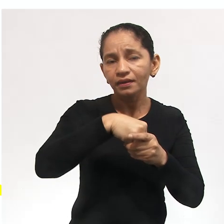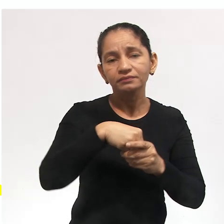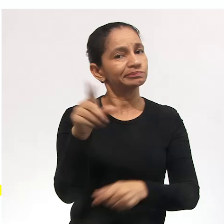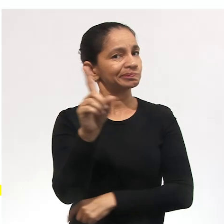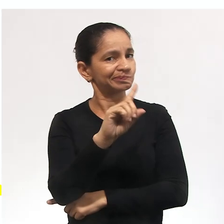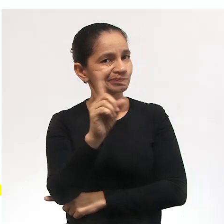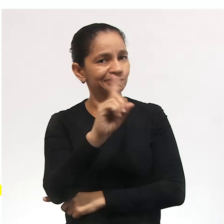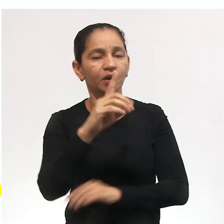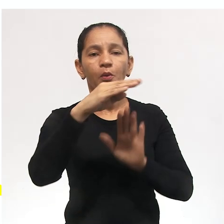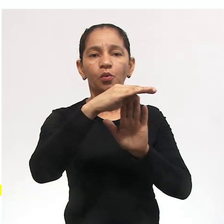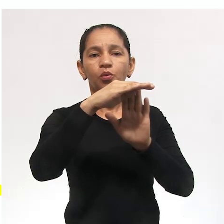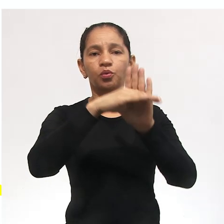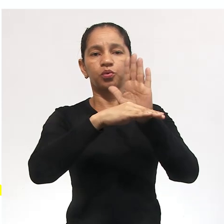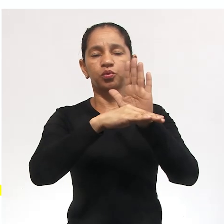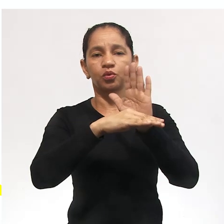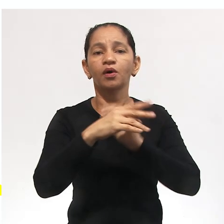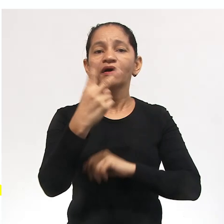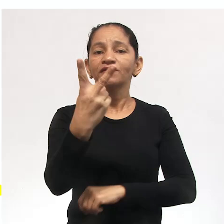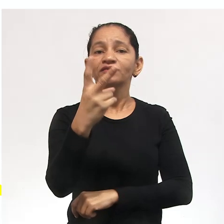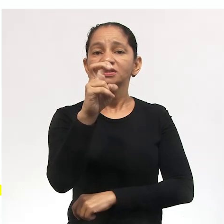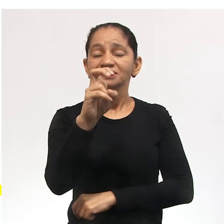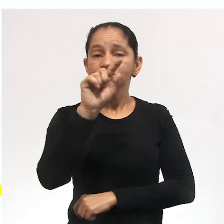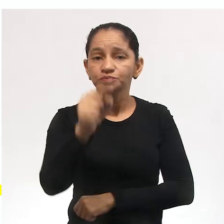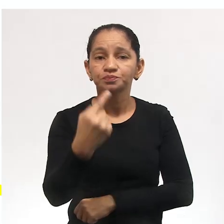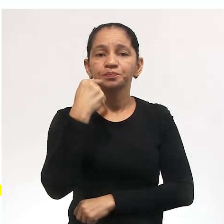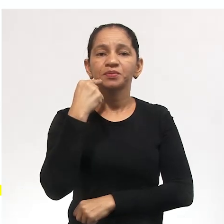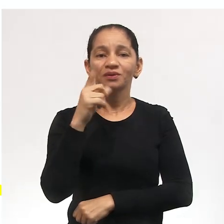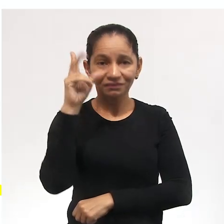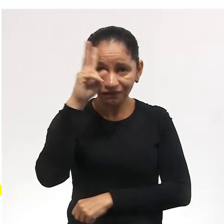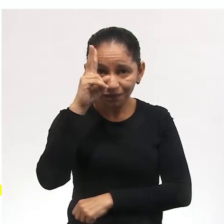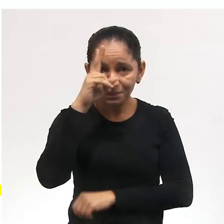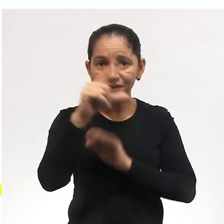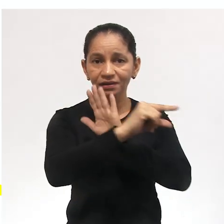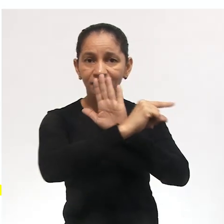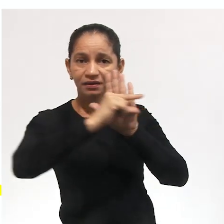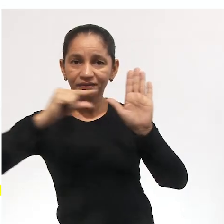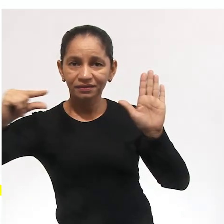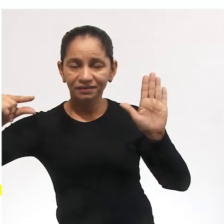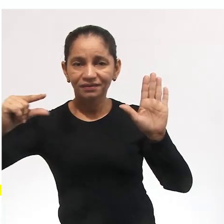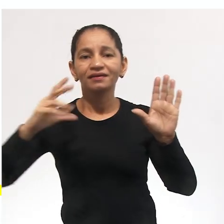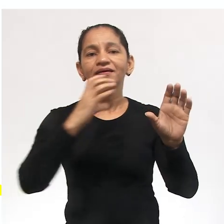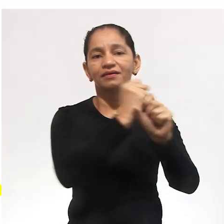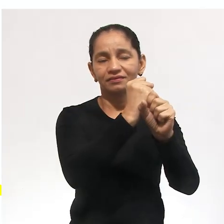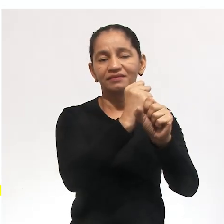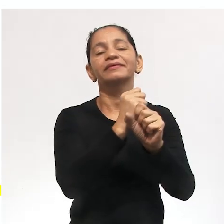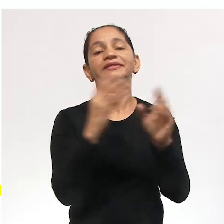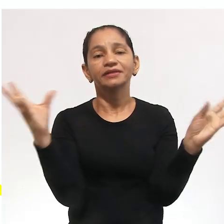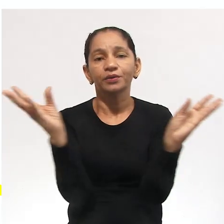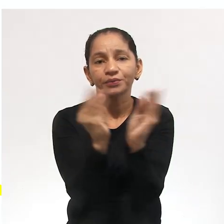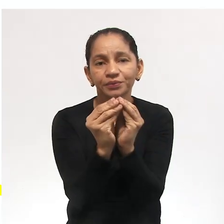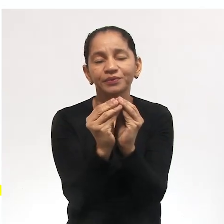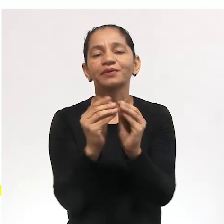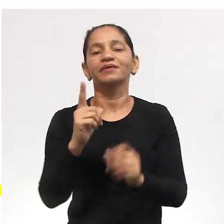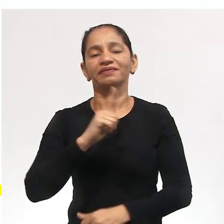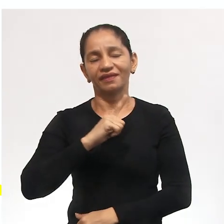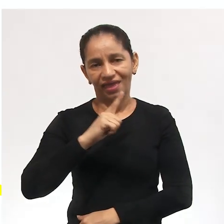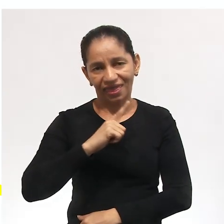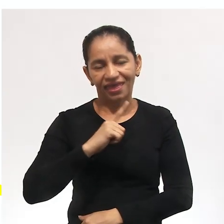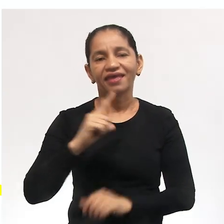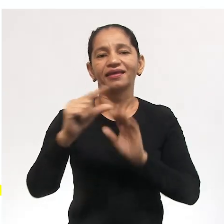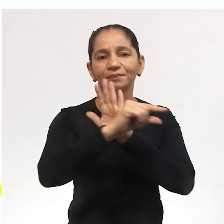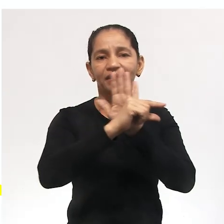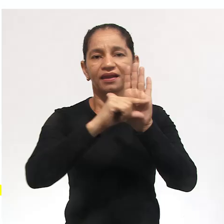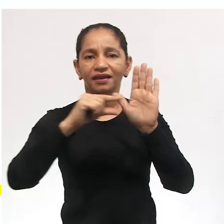25, representado aqui, ó, no nosso patrimônio líquido, ó, o custo das mercadorias vendidas aqui, ó, reduziu